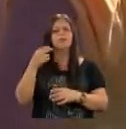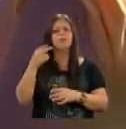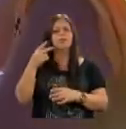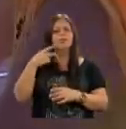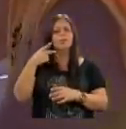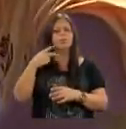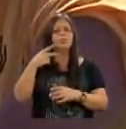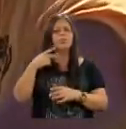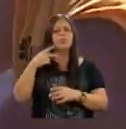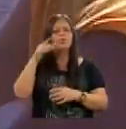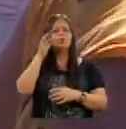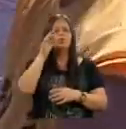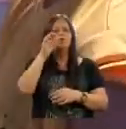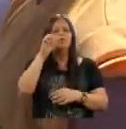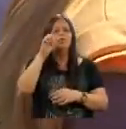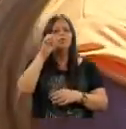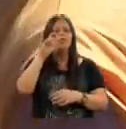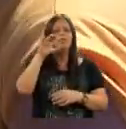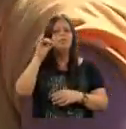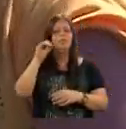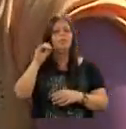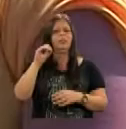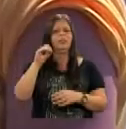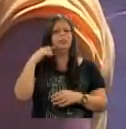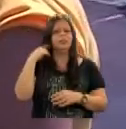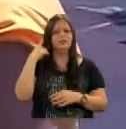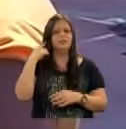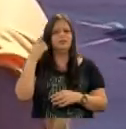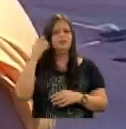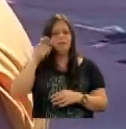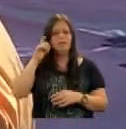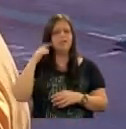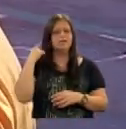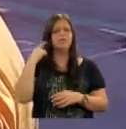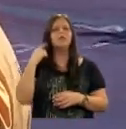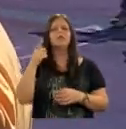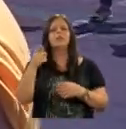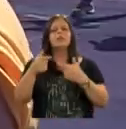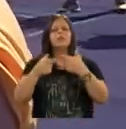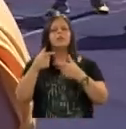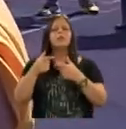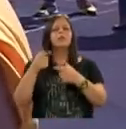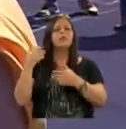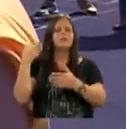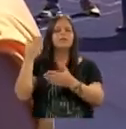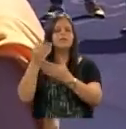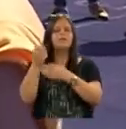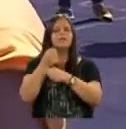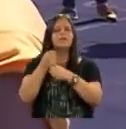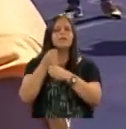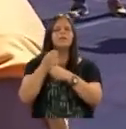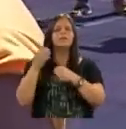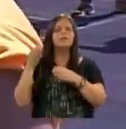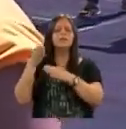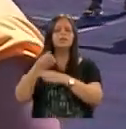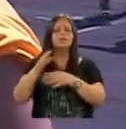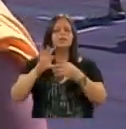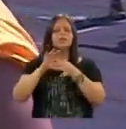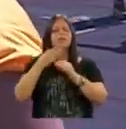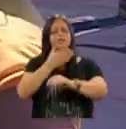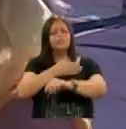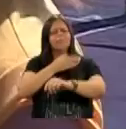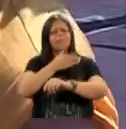treinadora eu sou professora dele quando vocês trabalham durante um ano para chegar aqui nas olimpíada gente treina muito